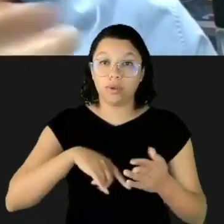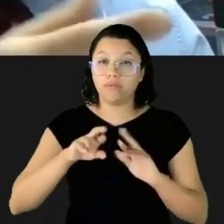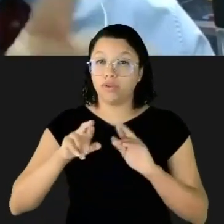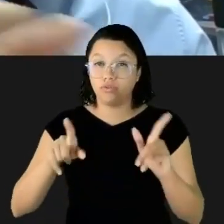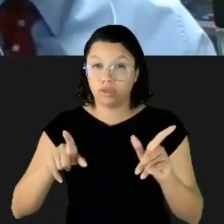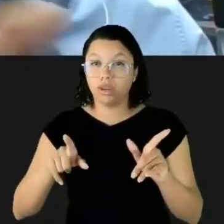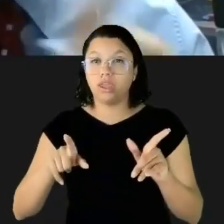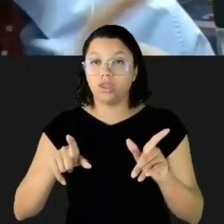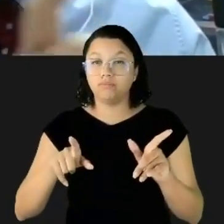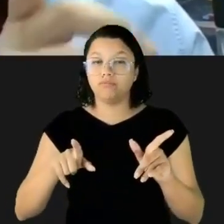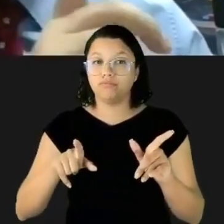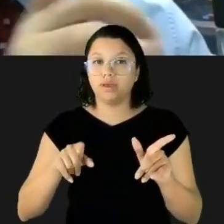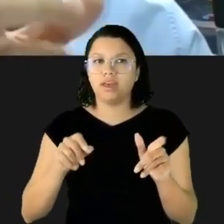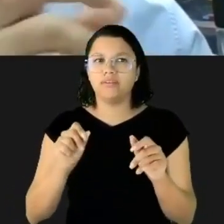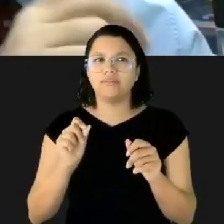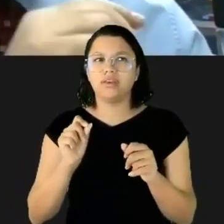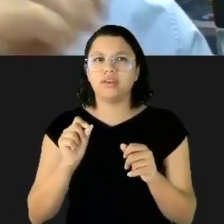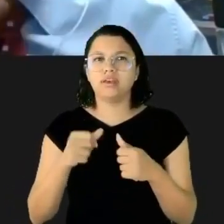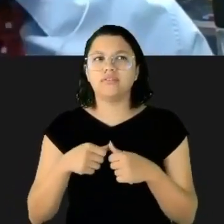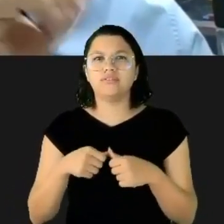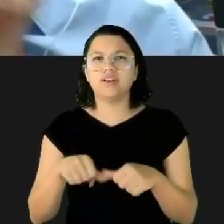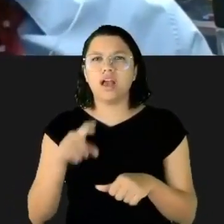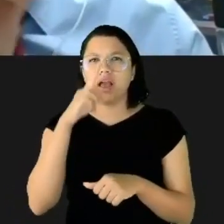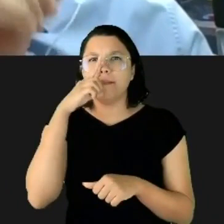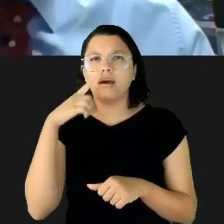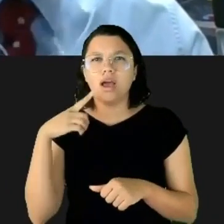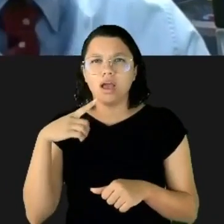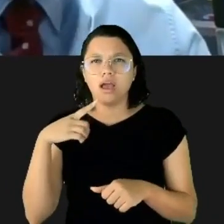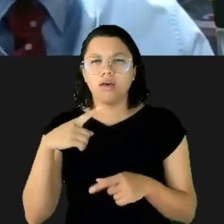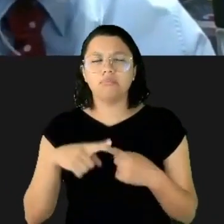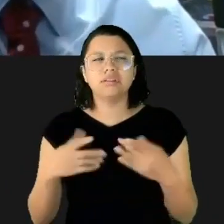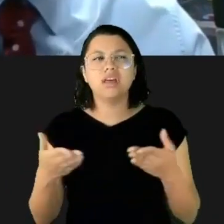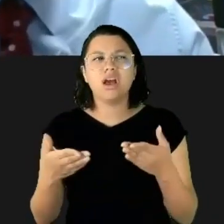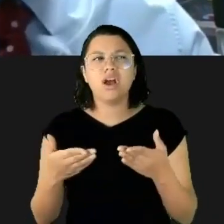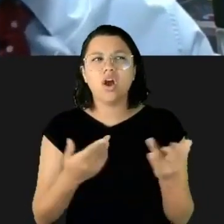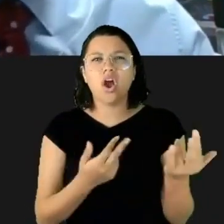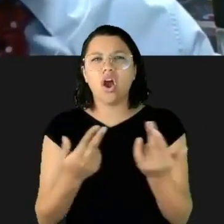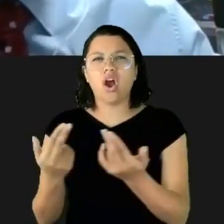amarelado acho que foi unificado as duas cores antes ficava em cores diferentes